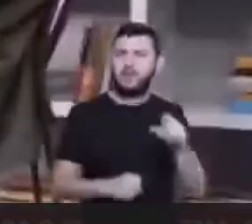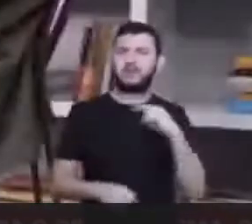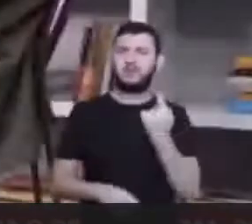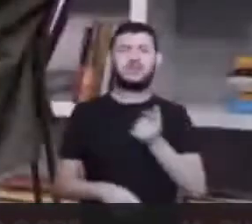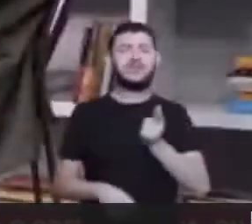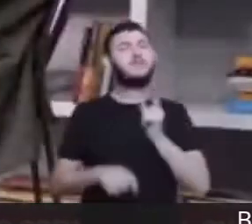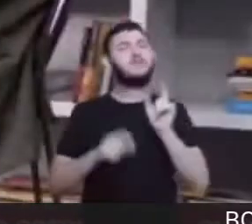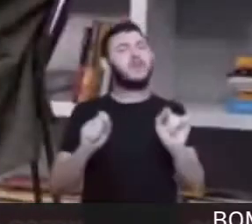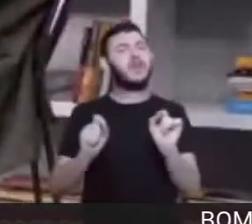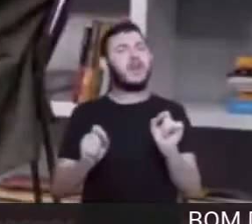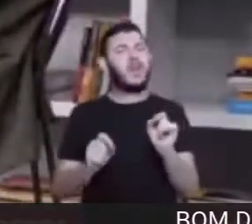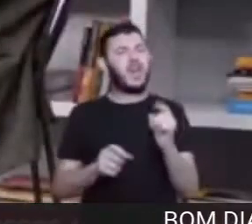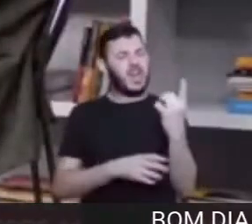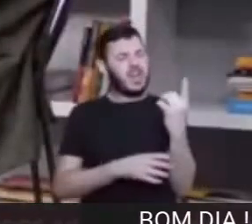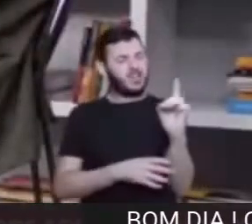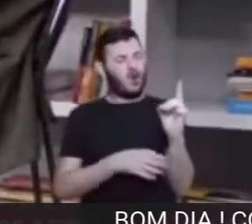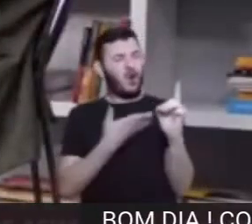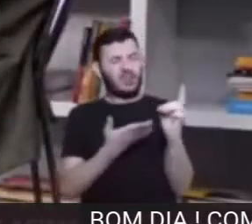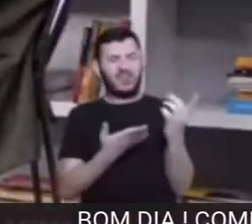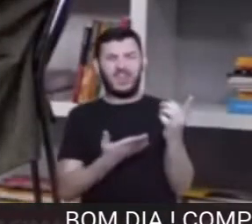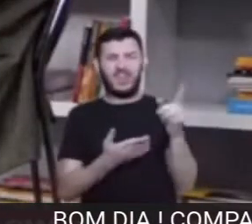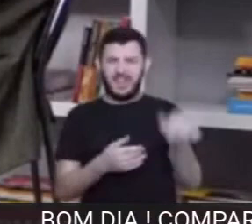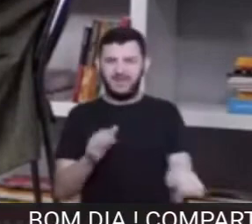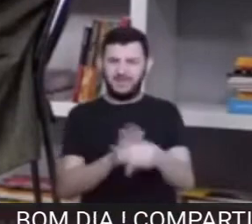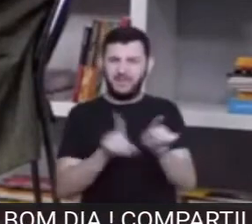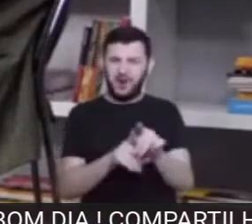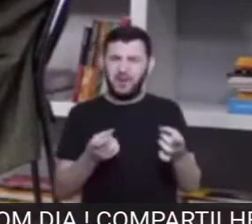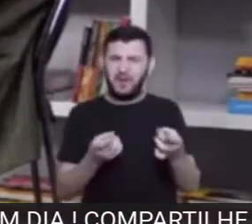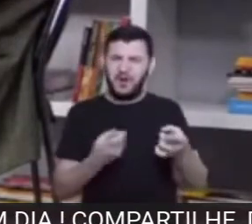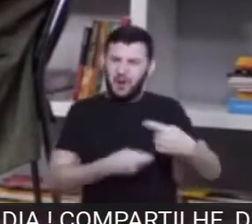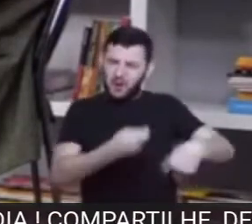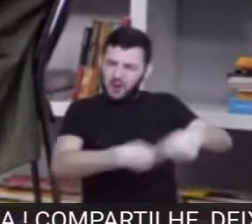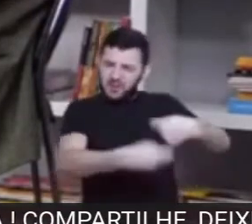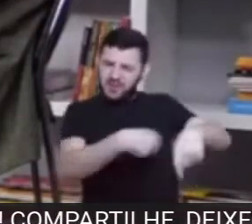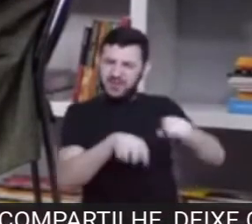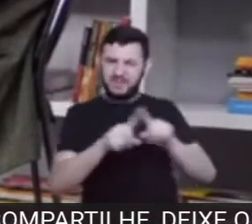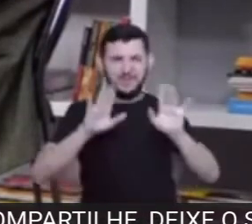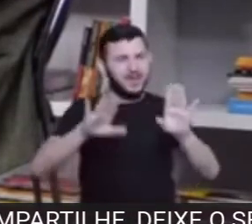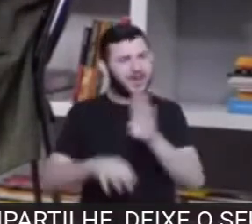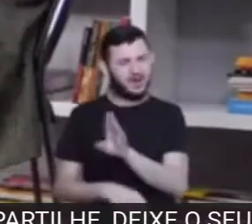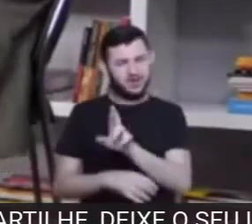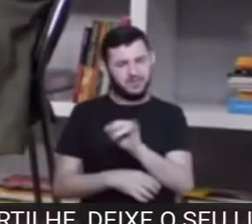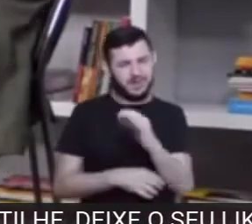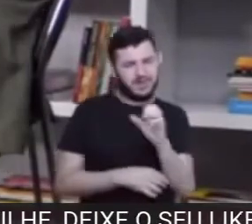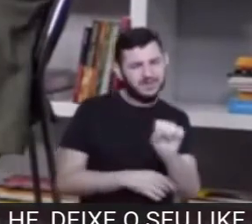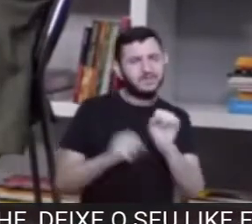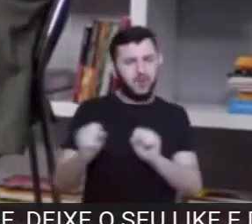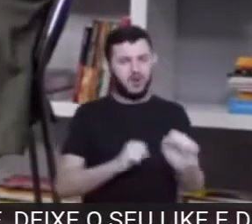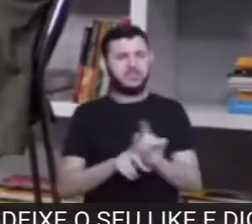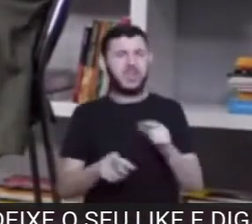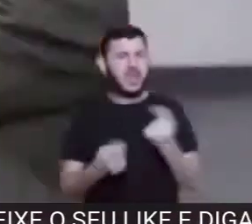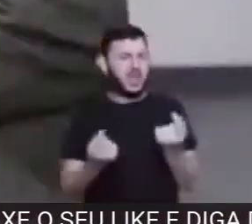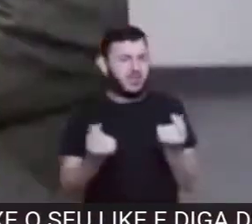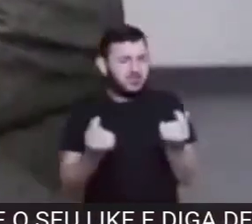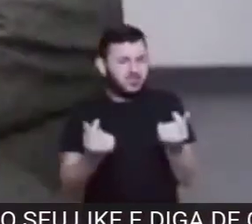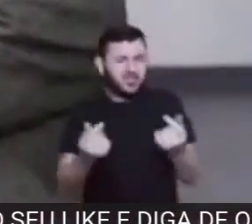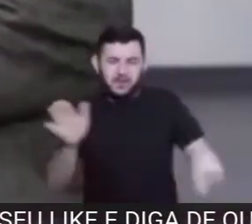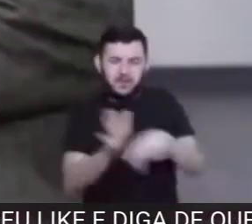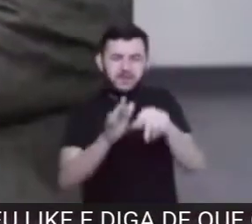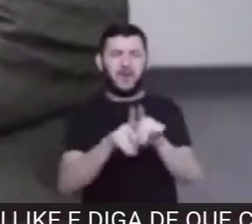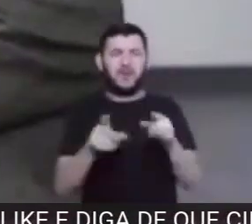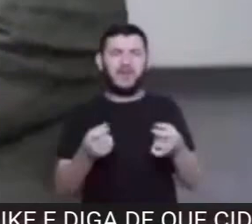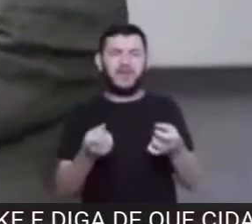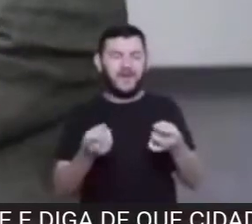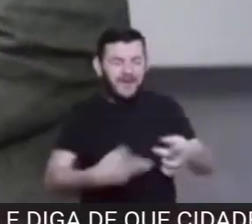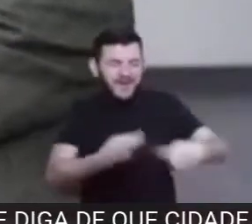para comercializar. Os BRICS podem ter uma moeda de troca de mercadoria. Qual a grande vantagem de uma moeda? É bom o senhor